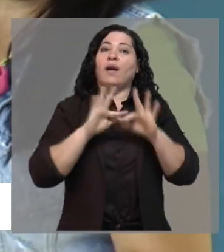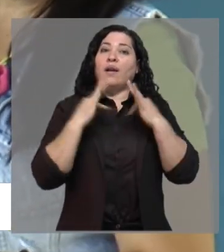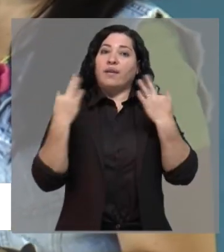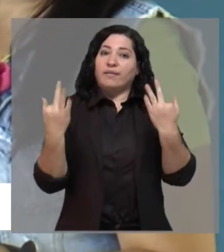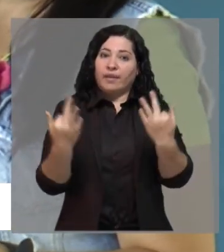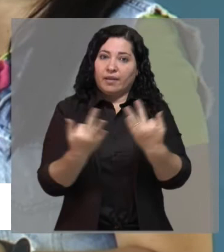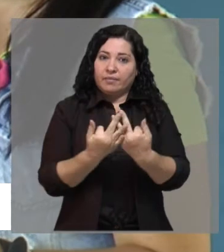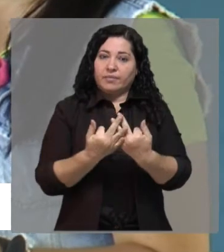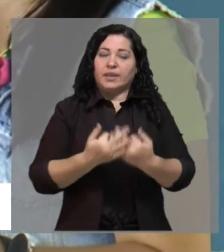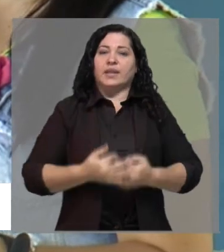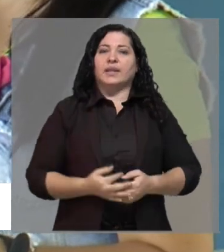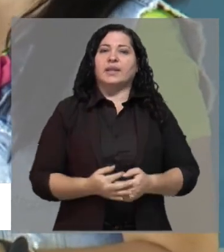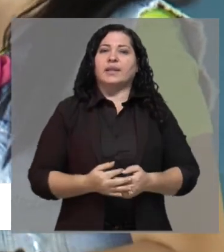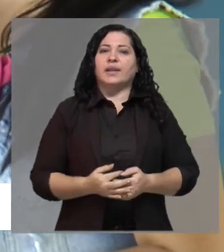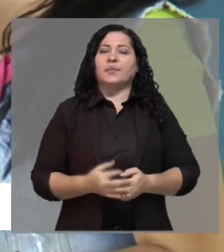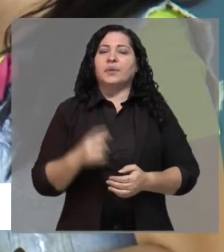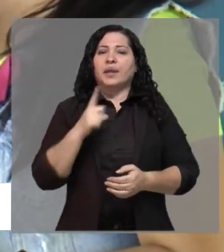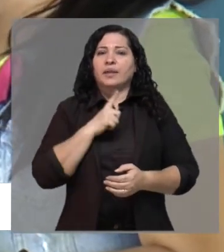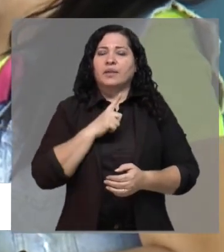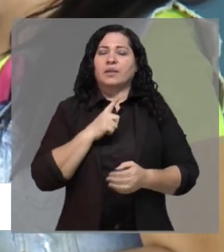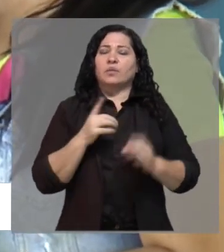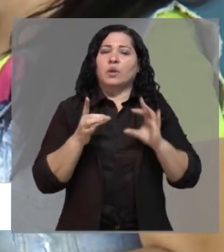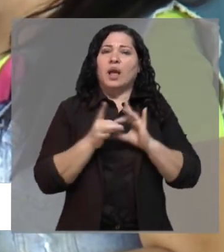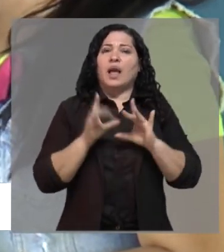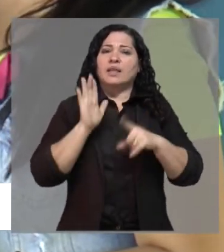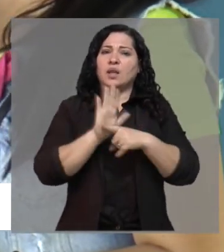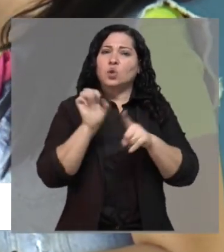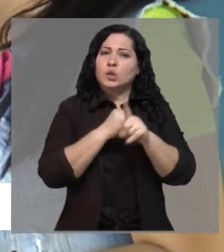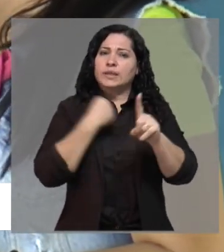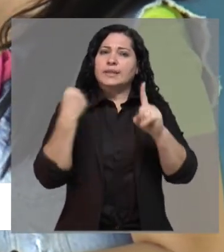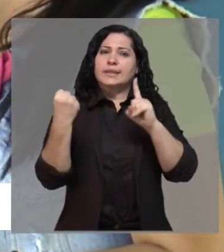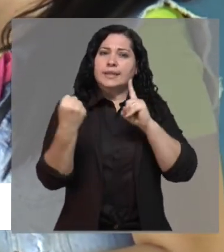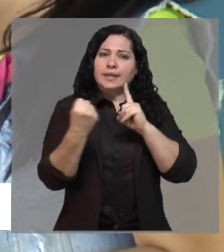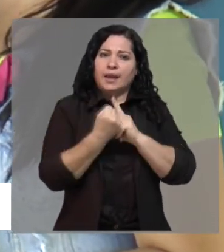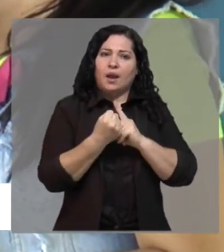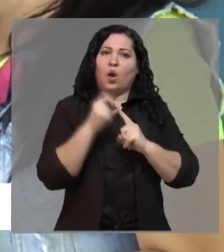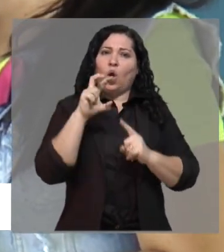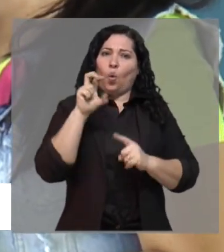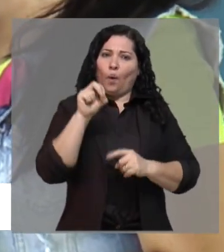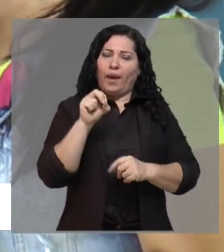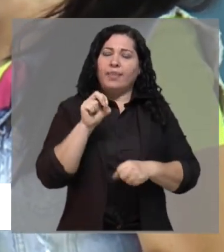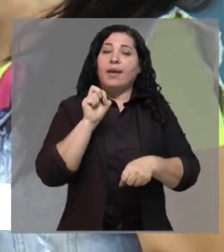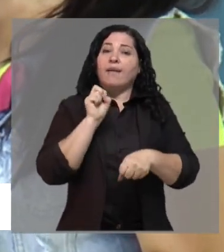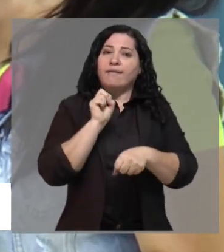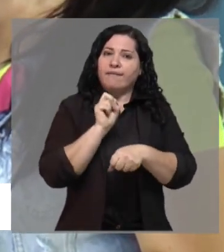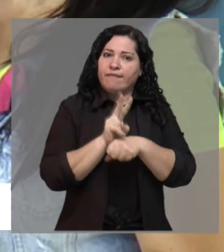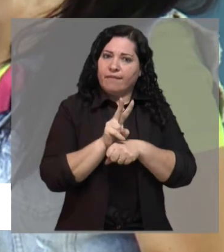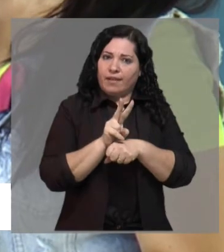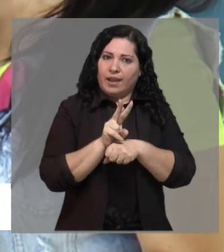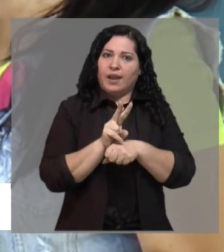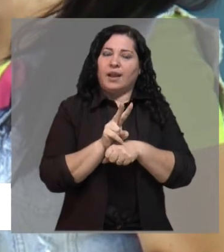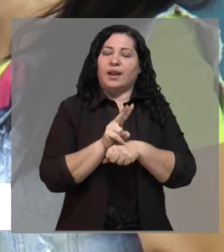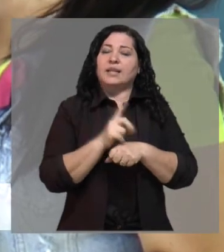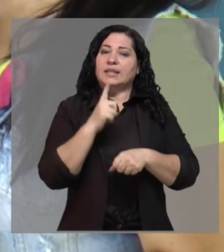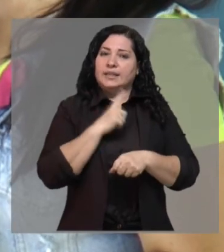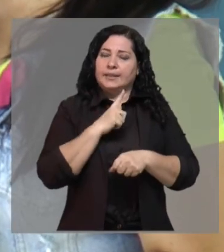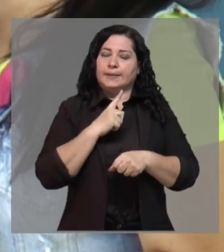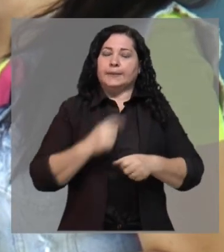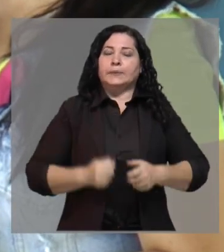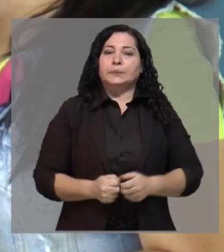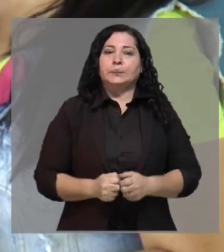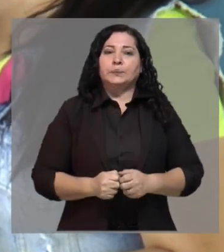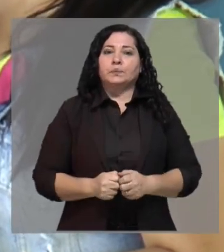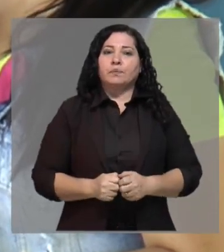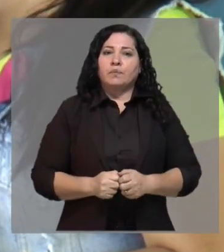Família. Então, hoje nós temos conveniados com a Secretaria Municipal de Assistência Social, são 50 vagas. São 50 vagas que a gente